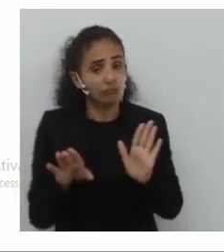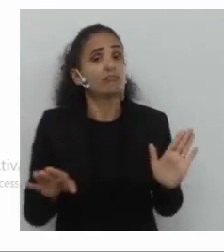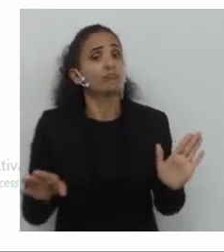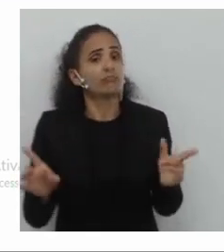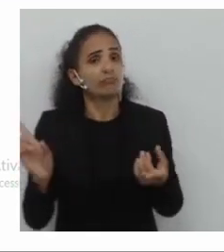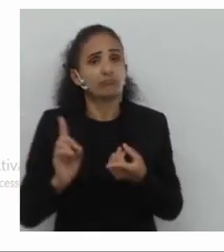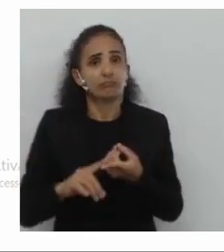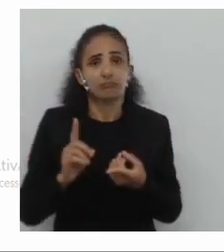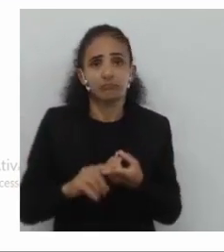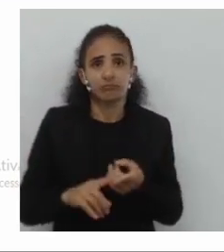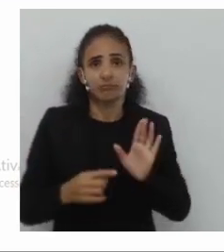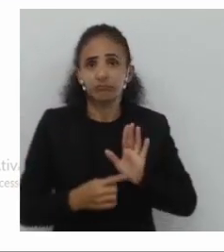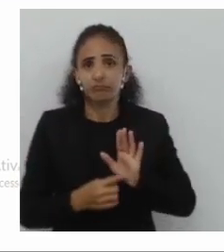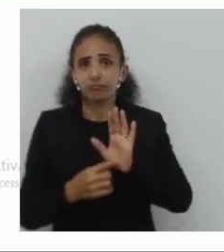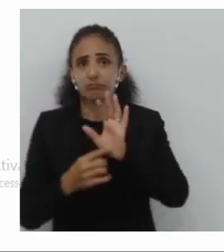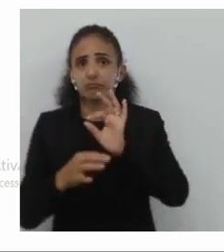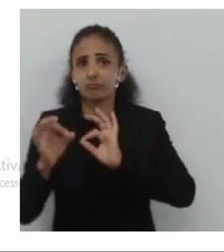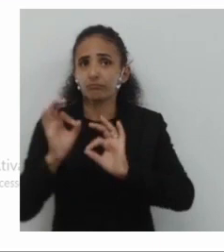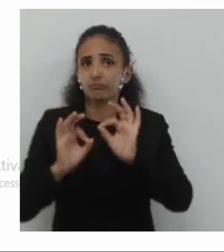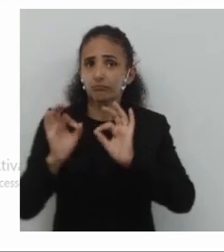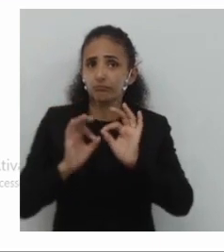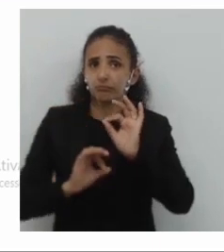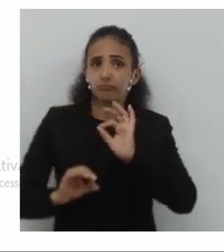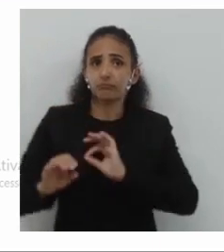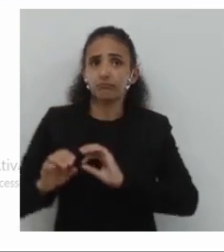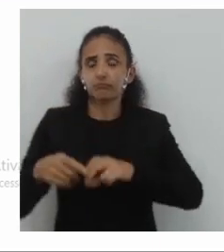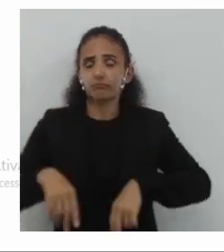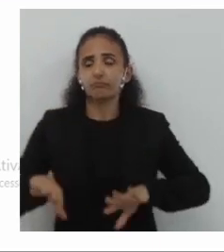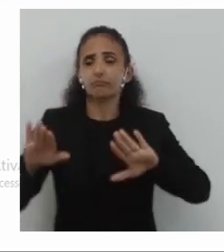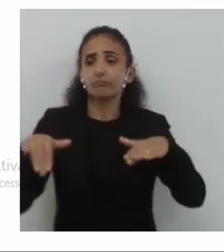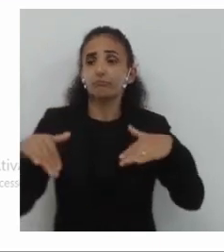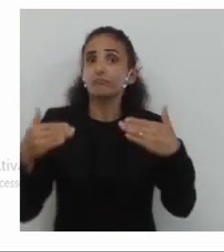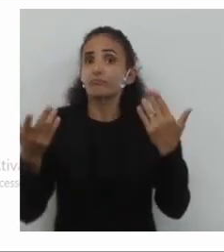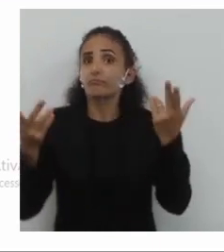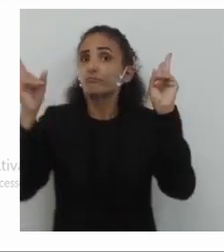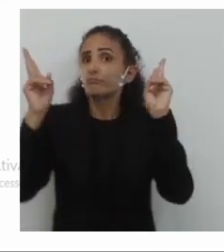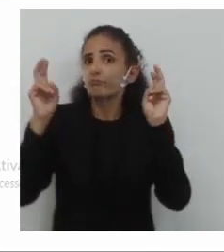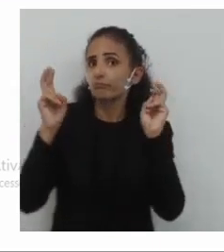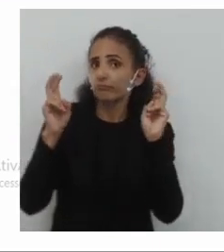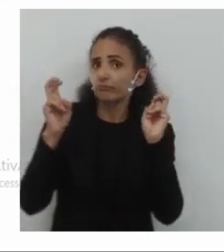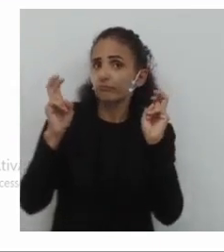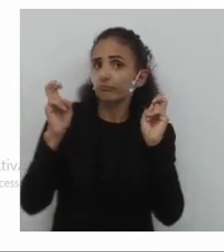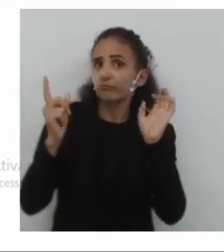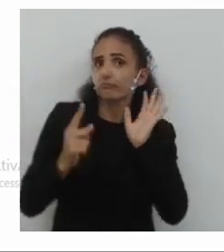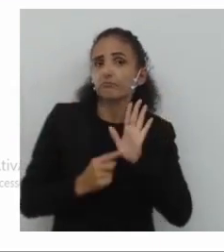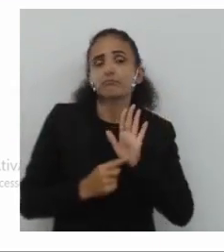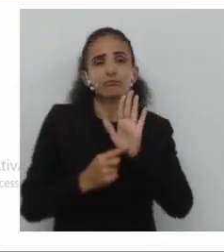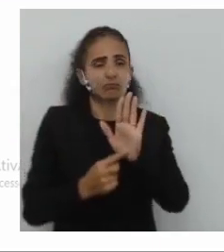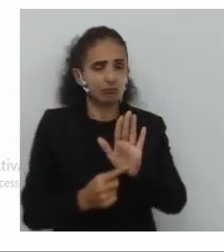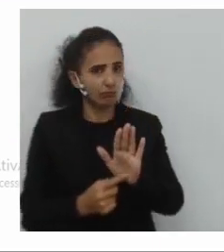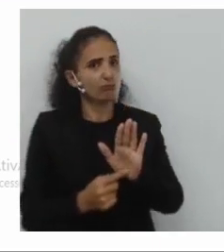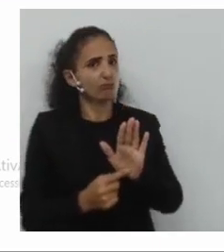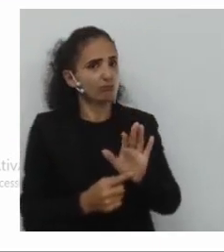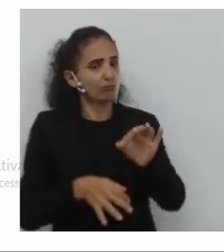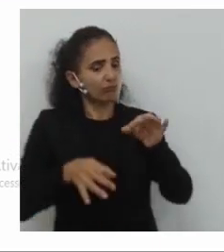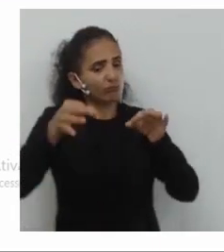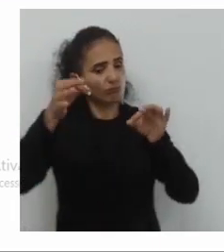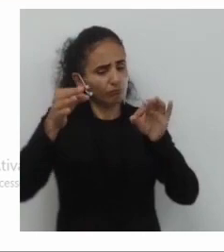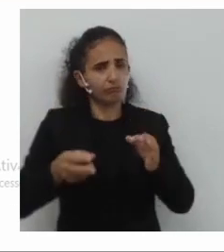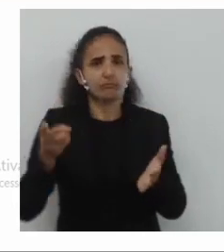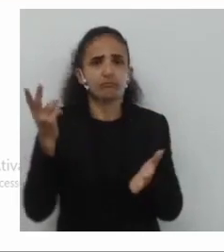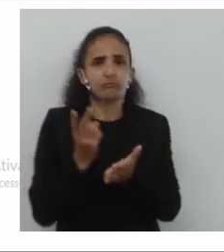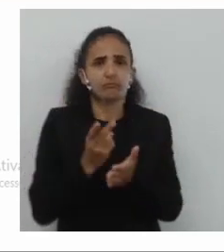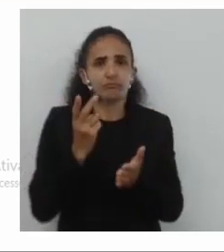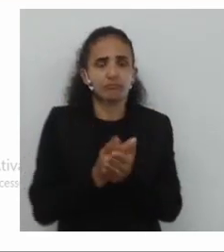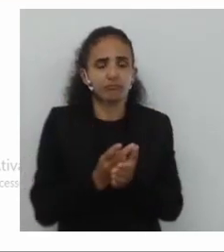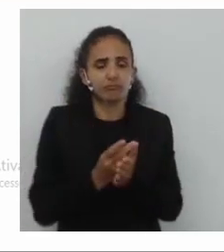Você pode usar apresenta, discute, questiona, critica. Tal tema apresenta, posicionando-se,